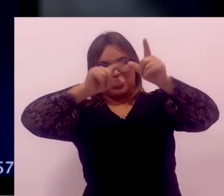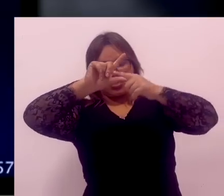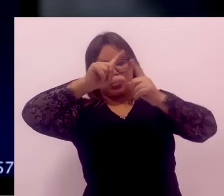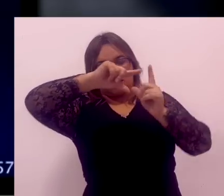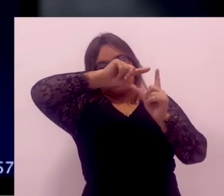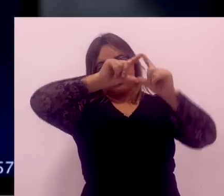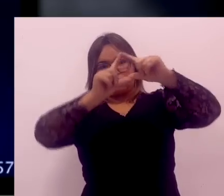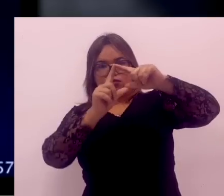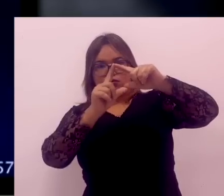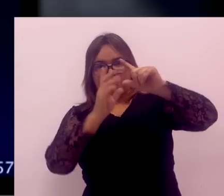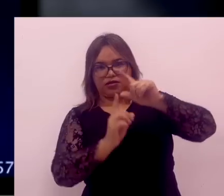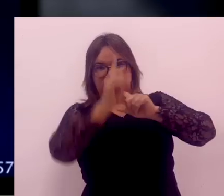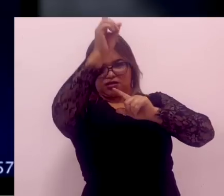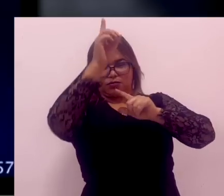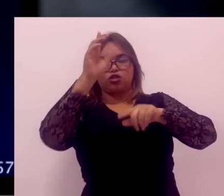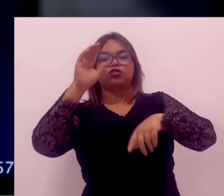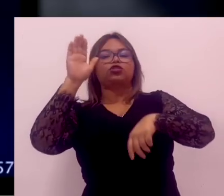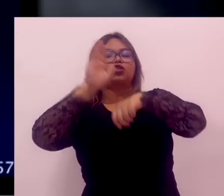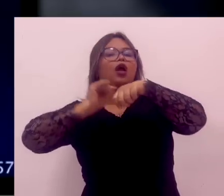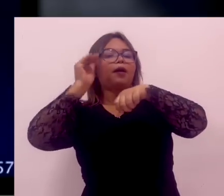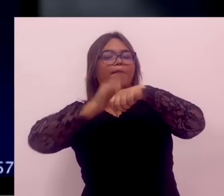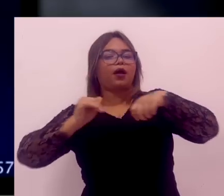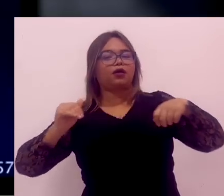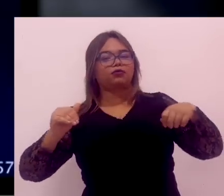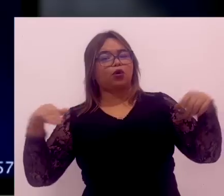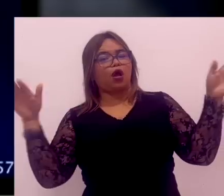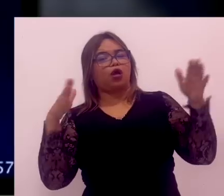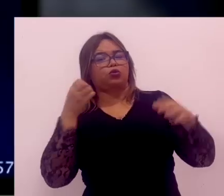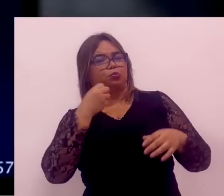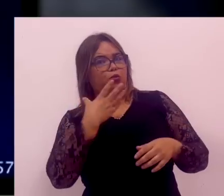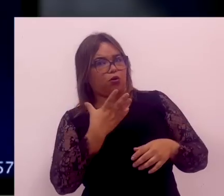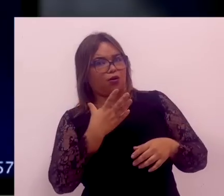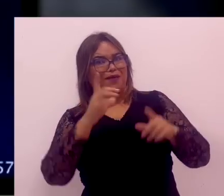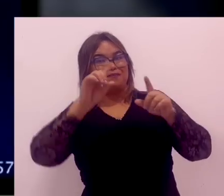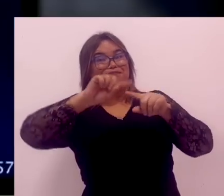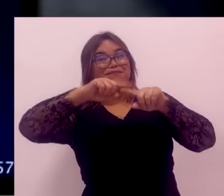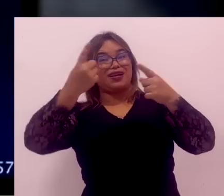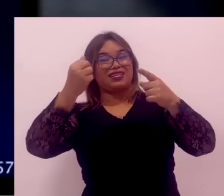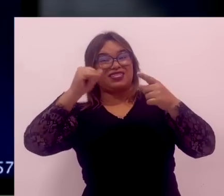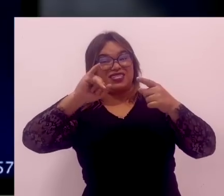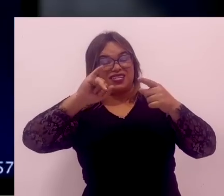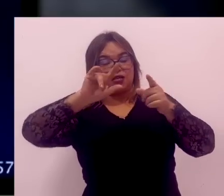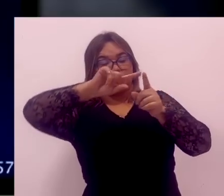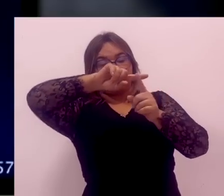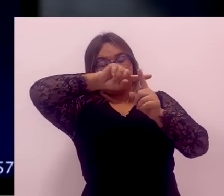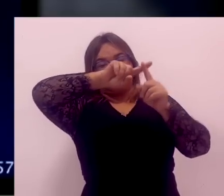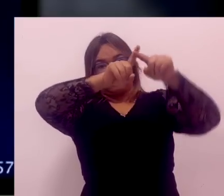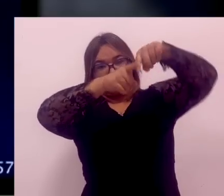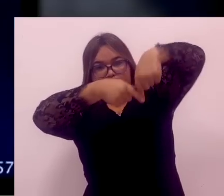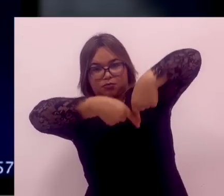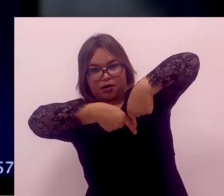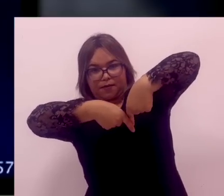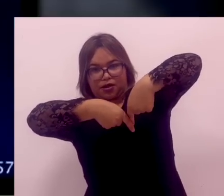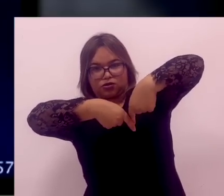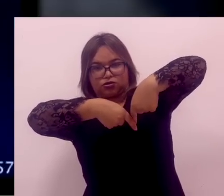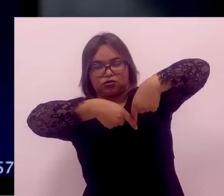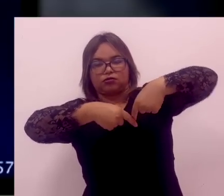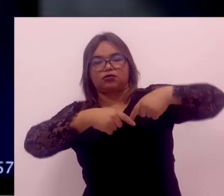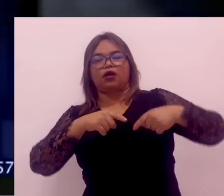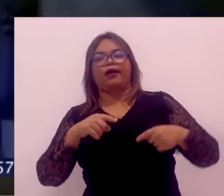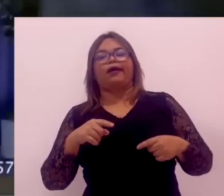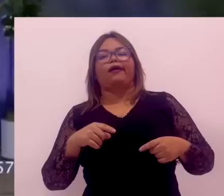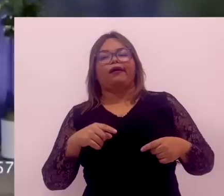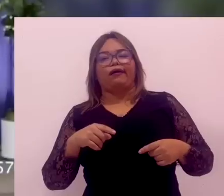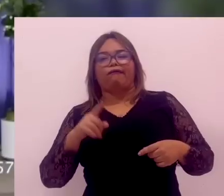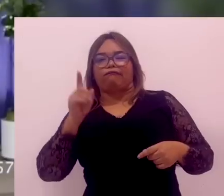ponto aponta para baixo e um par de pontos fica por cima, é um sinal do mal e é usado para invocar os poderes